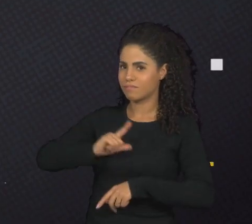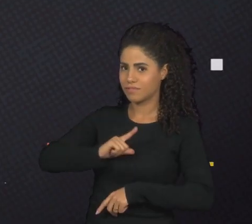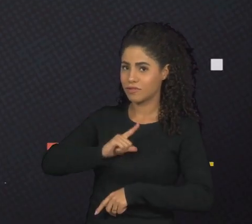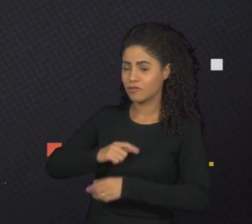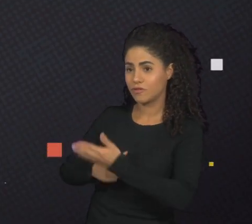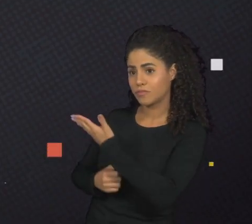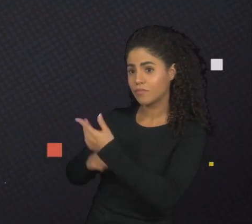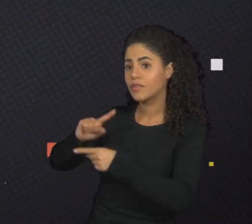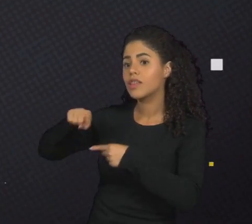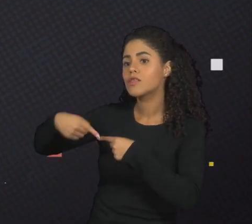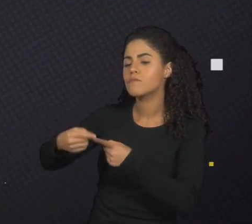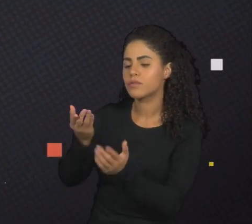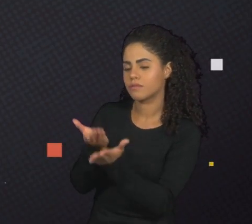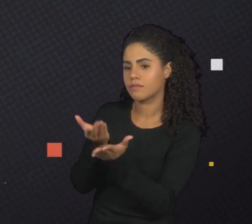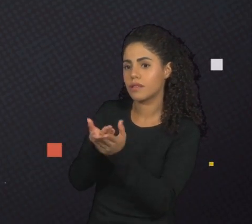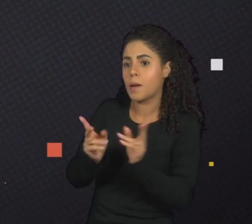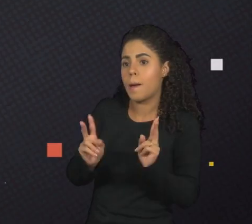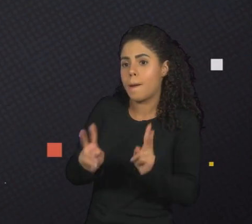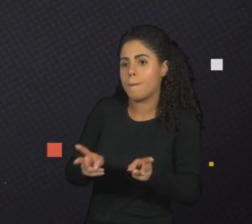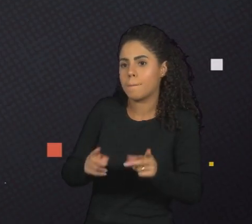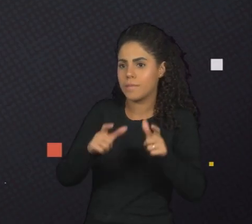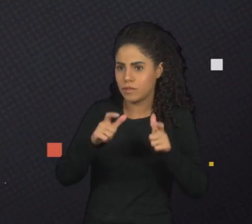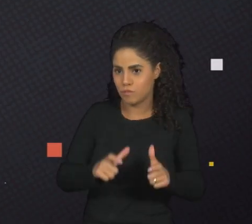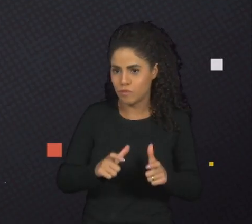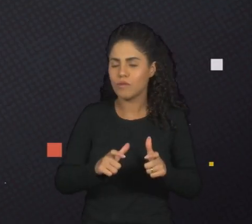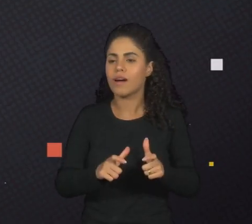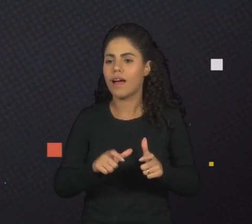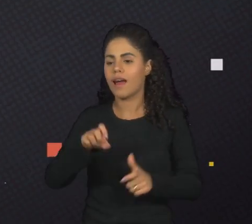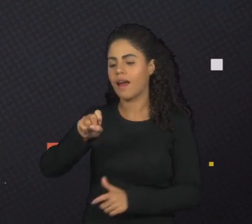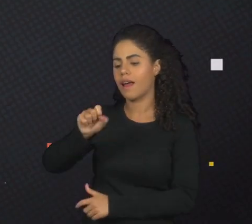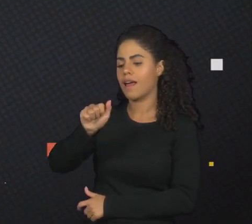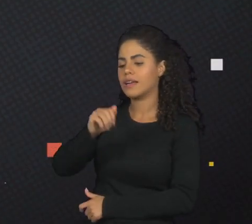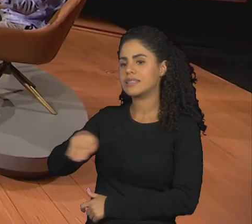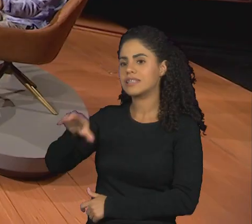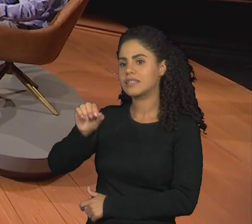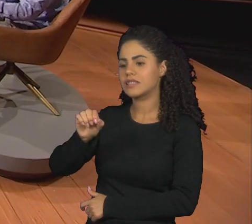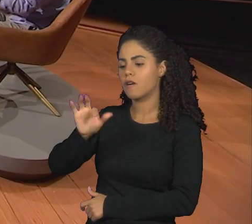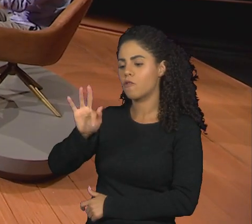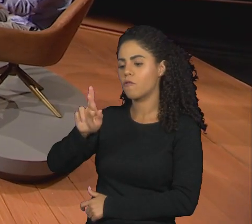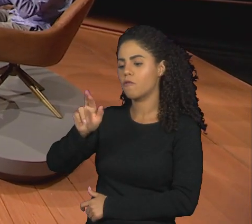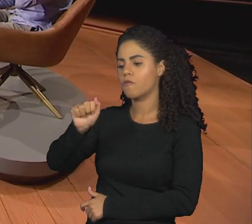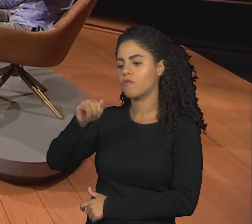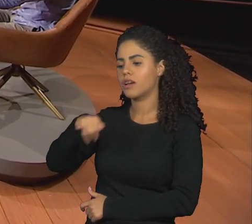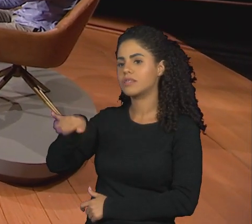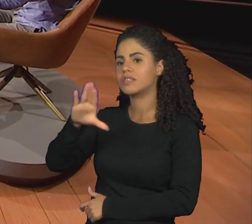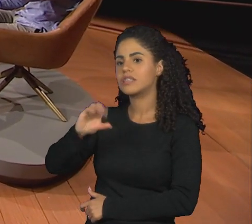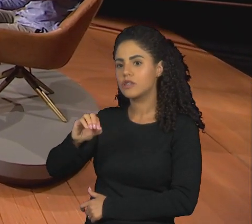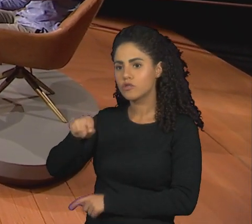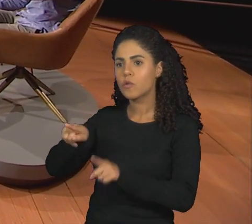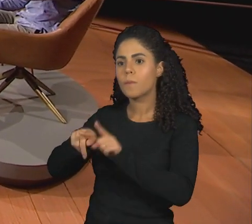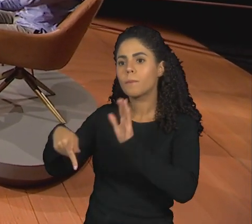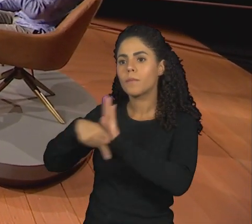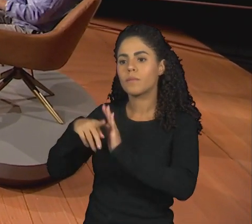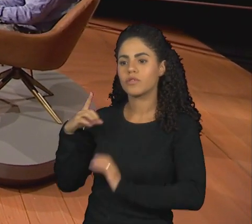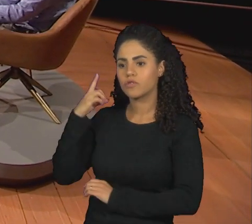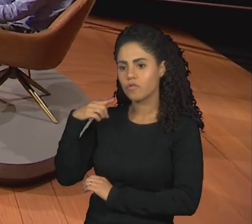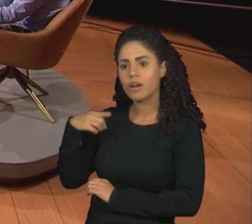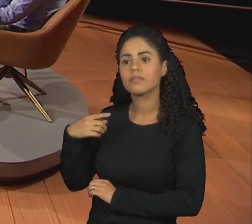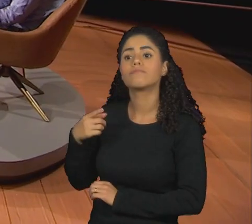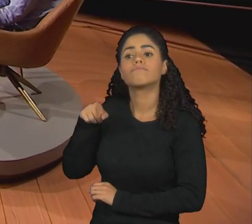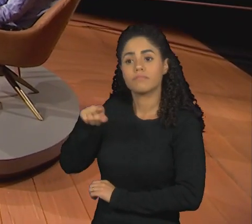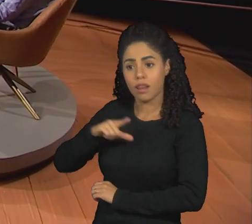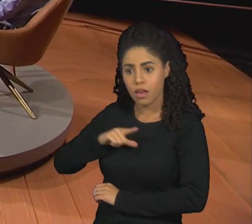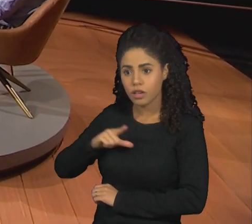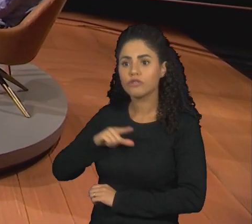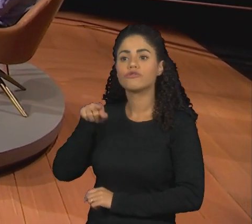estudar na mesma faculdade que ele, no Lago de São Francisco, onde estudou o Castro Alves, onde estudou o Álvares de Azevedo. E ele foi